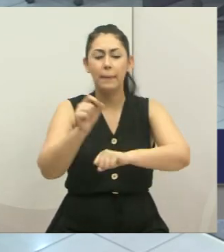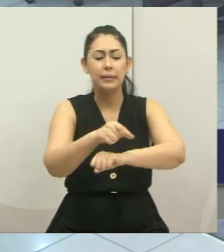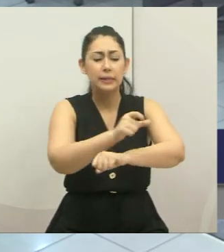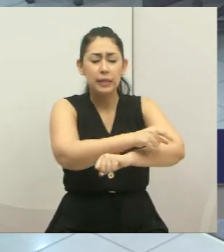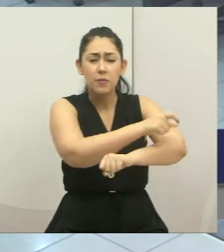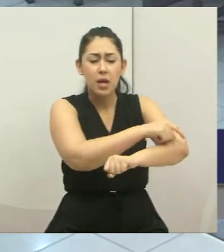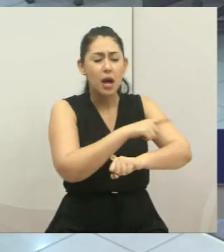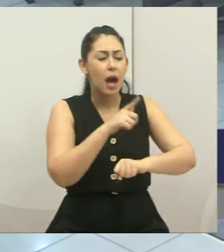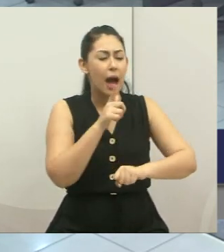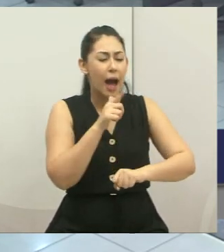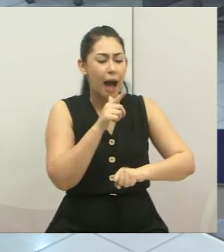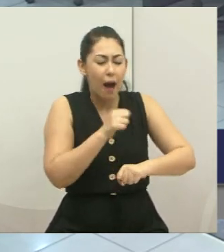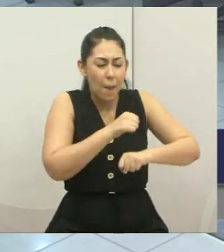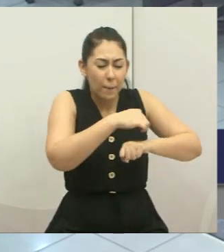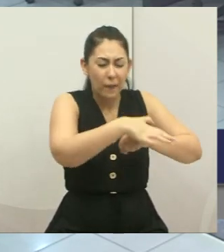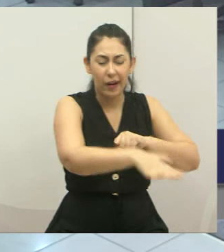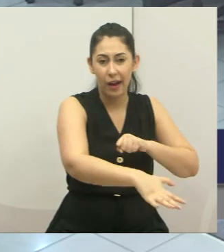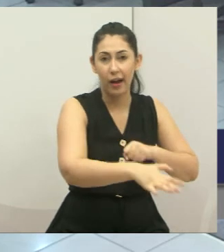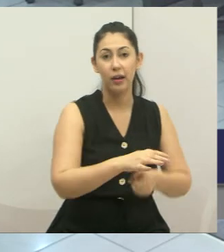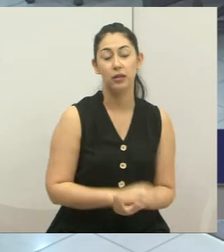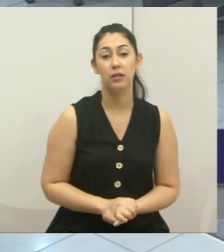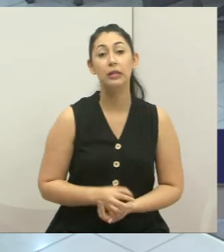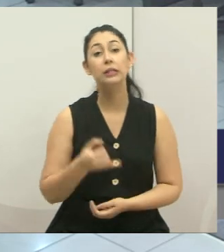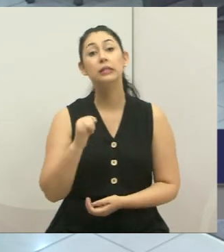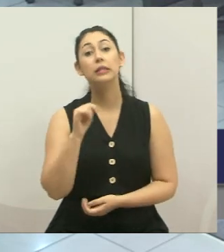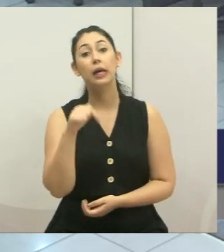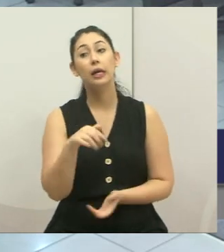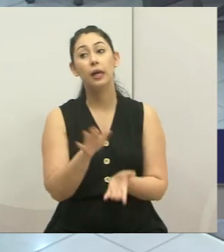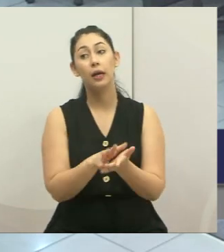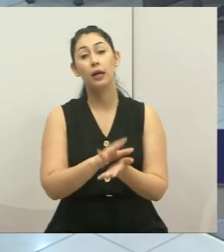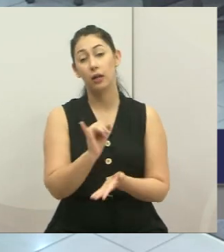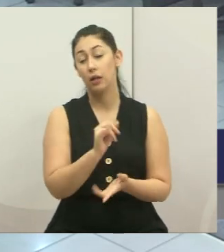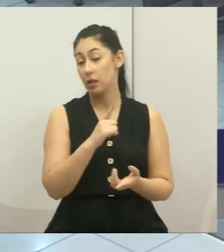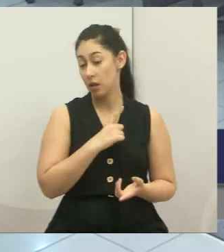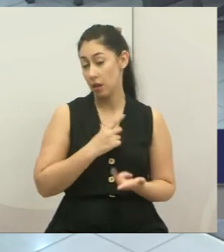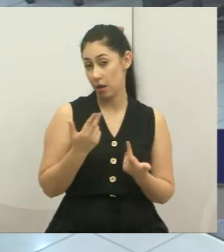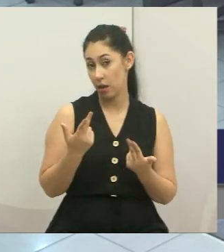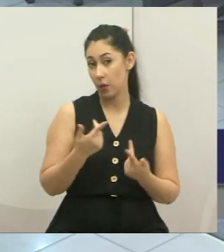Nazaré Paulista, havia uma pergunta se nós temos isso aqui em Jacareí.